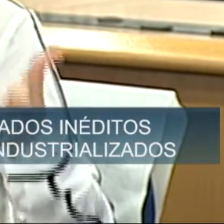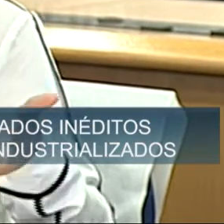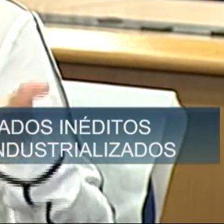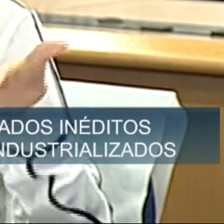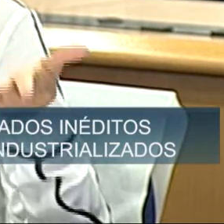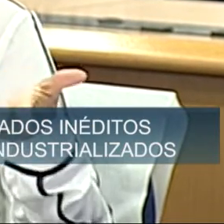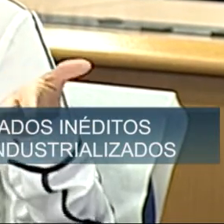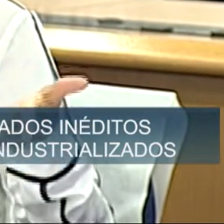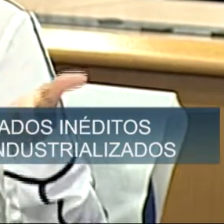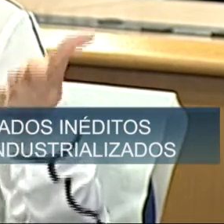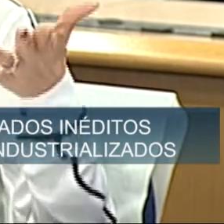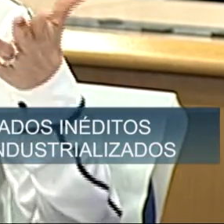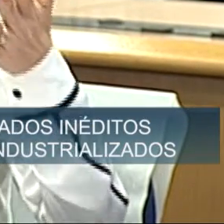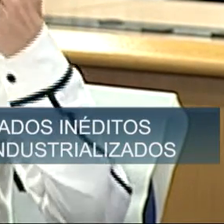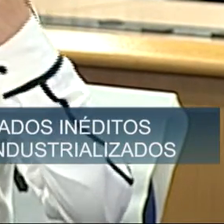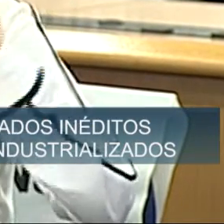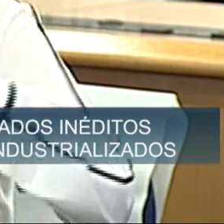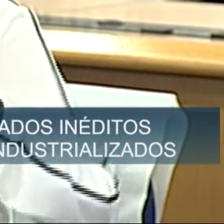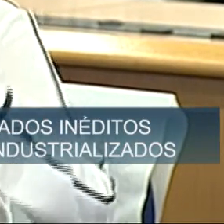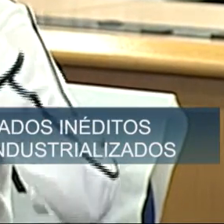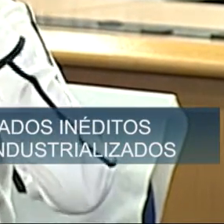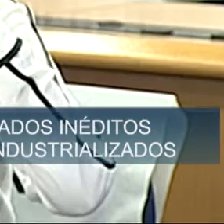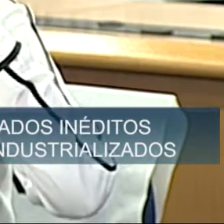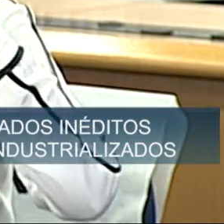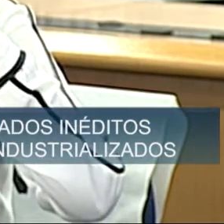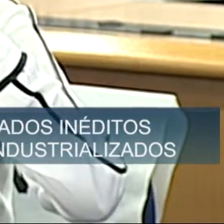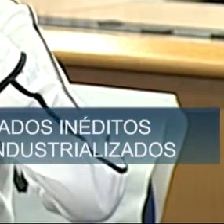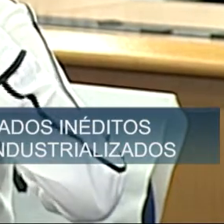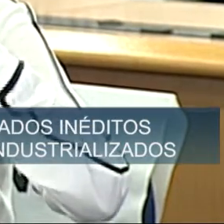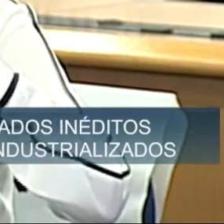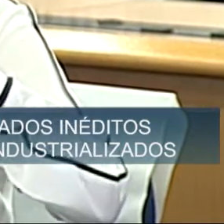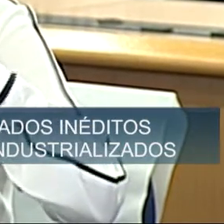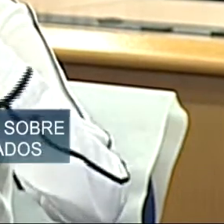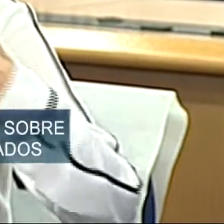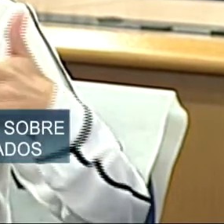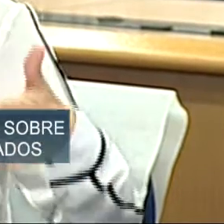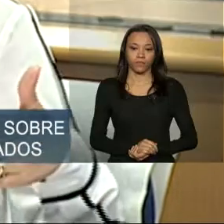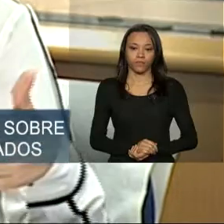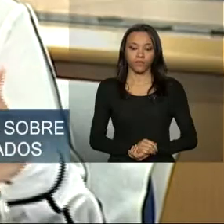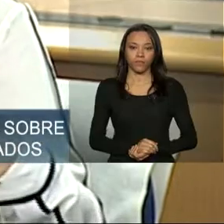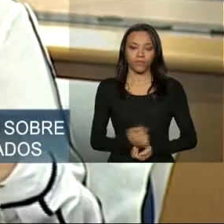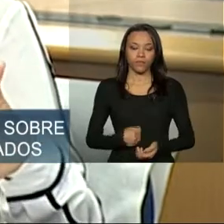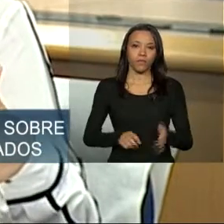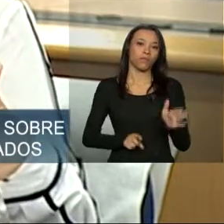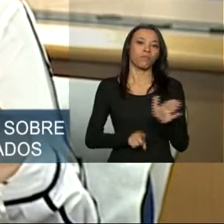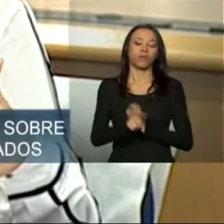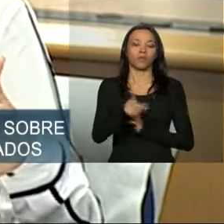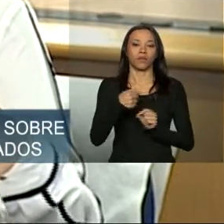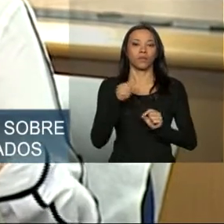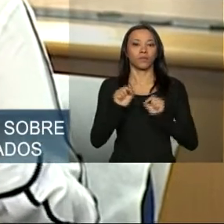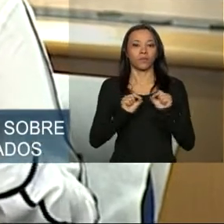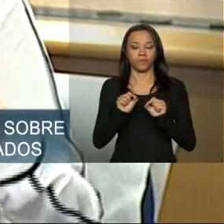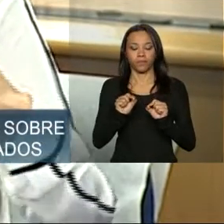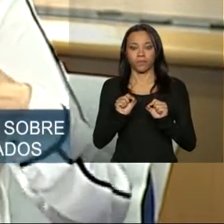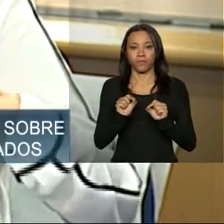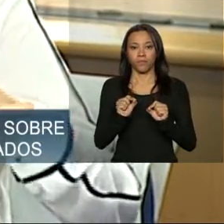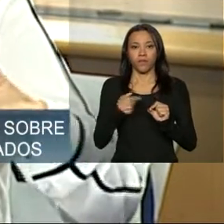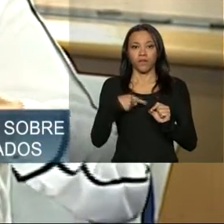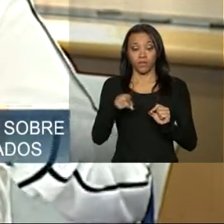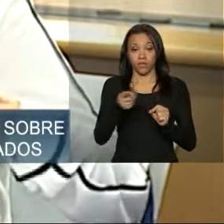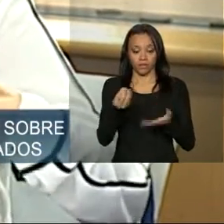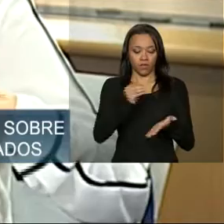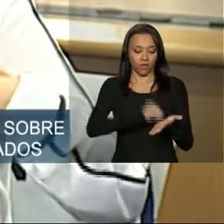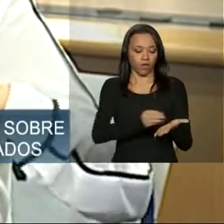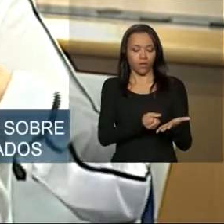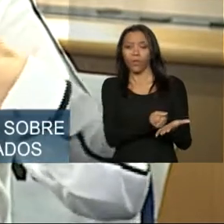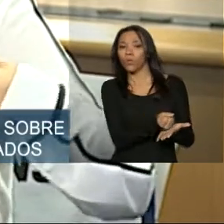Quantos setores, eu não sei como a gente diz, não alcançaram a meta? Porque aqui vocês colocaram quais a